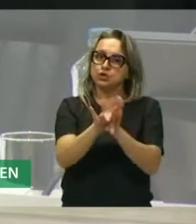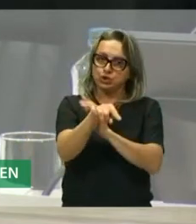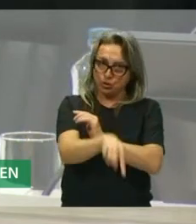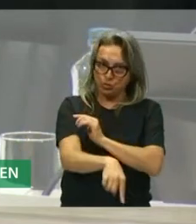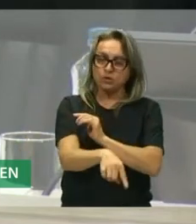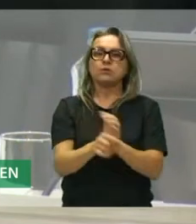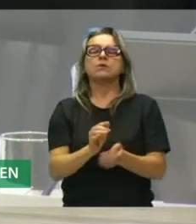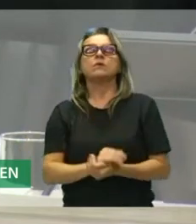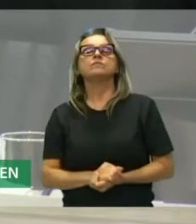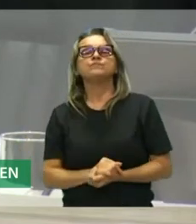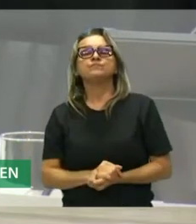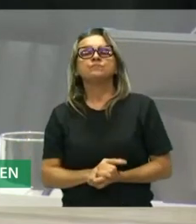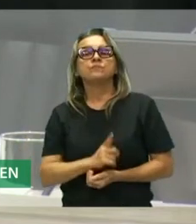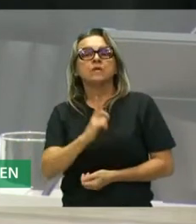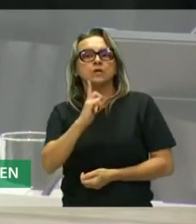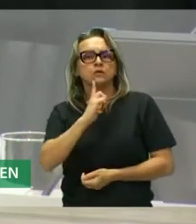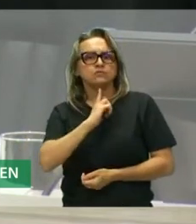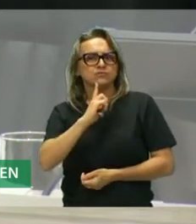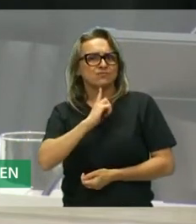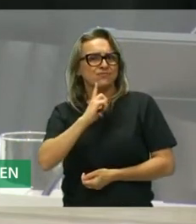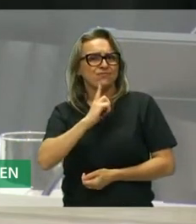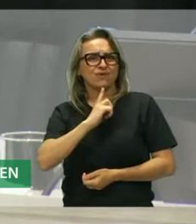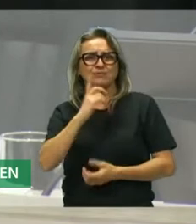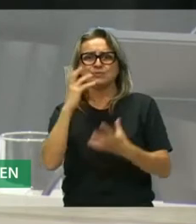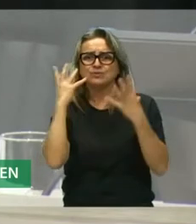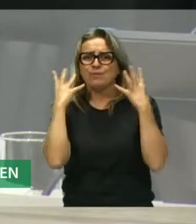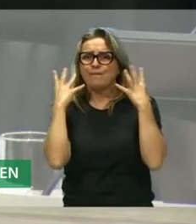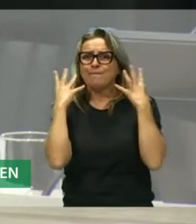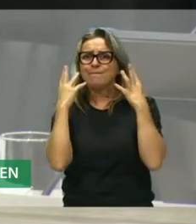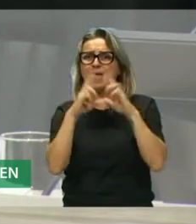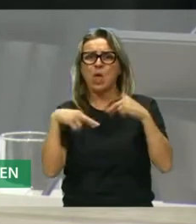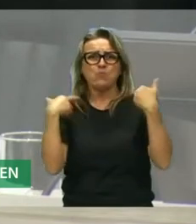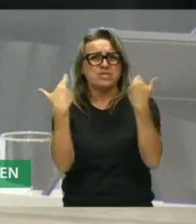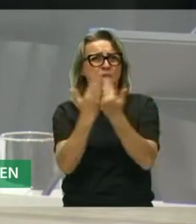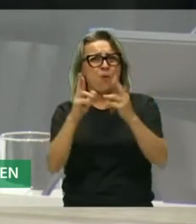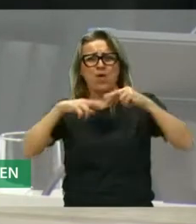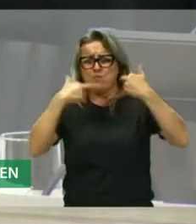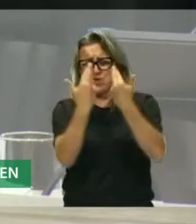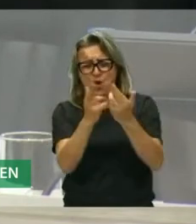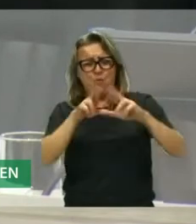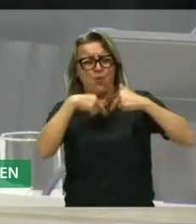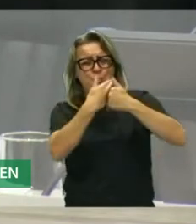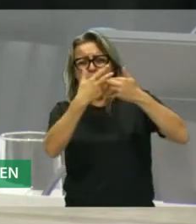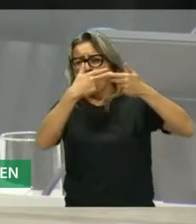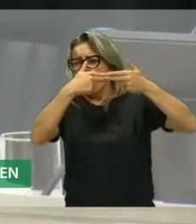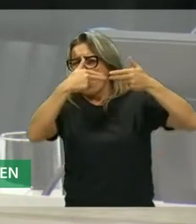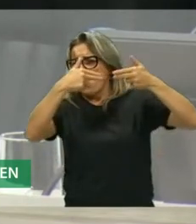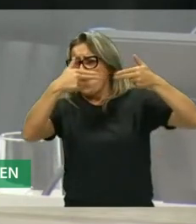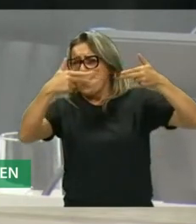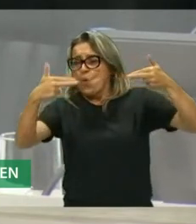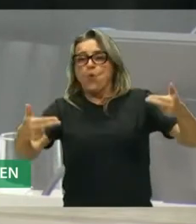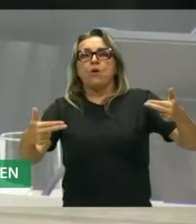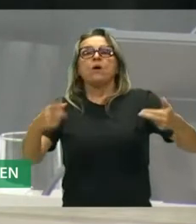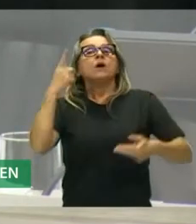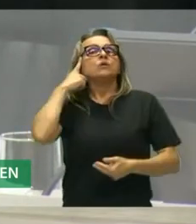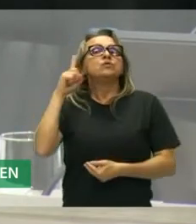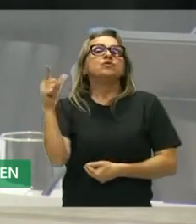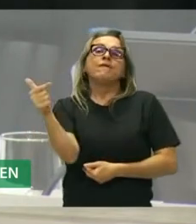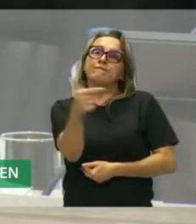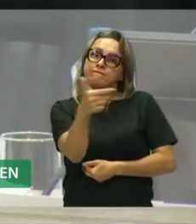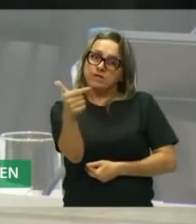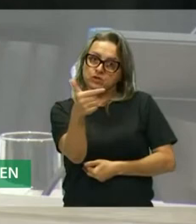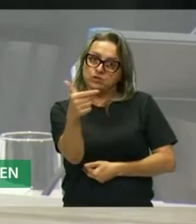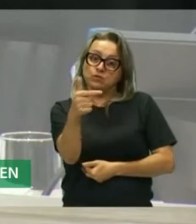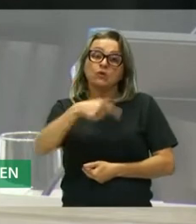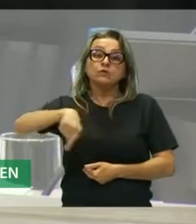conselheiras. Nós tivemos muitas e muitas e muitas reuniões. E, no dia 22, nós